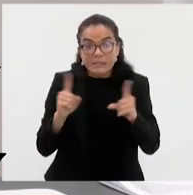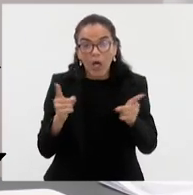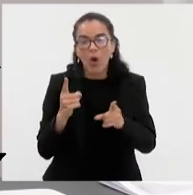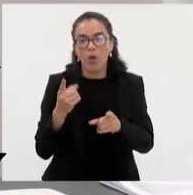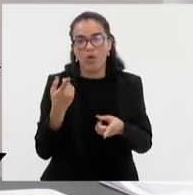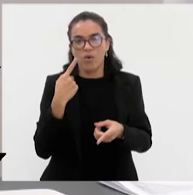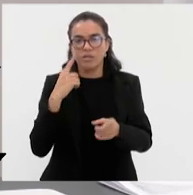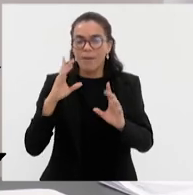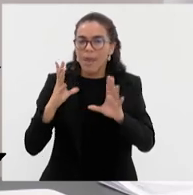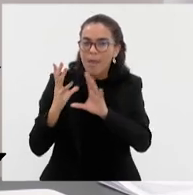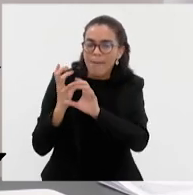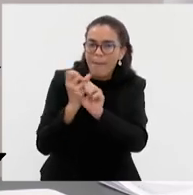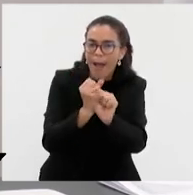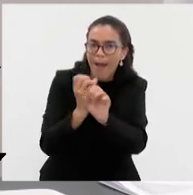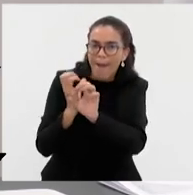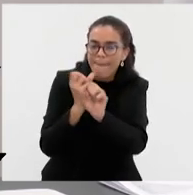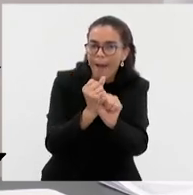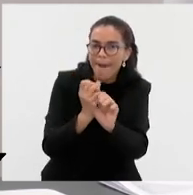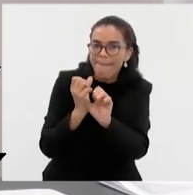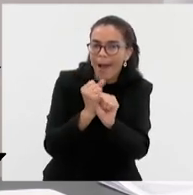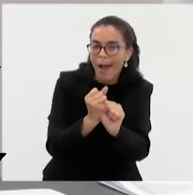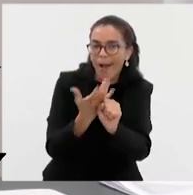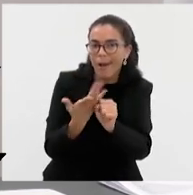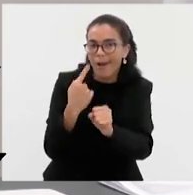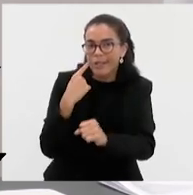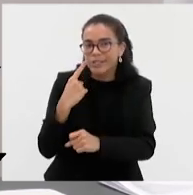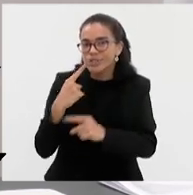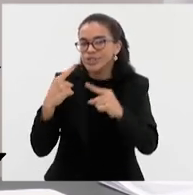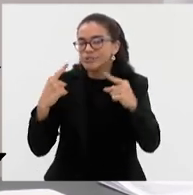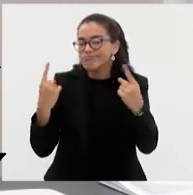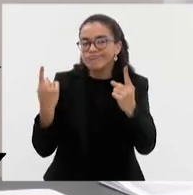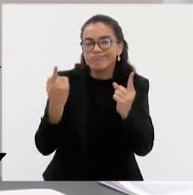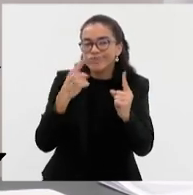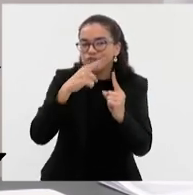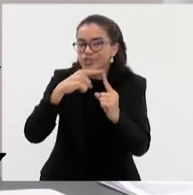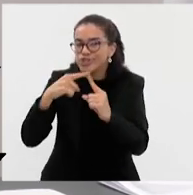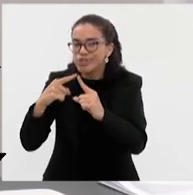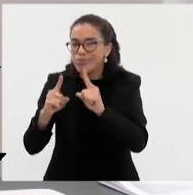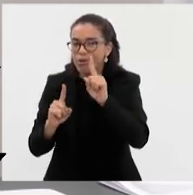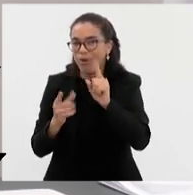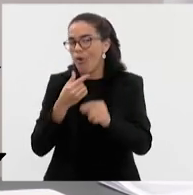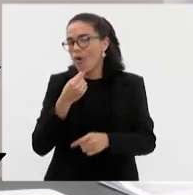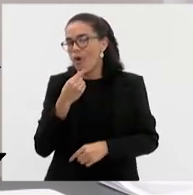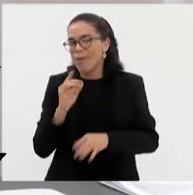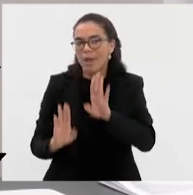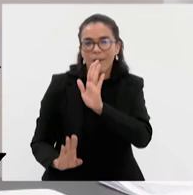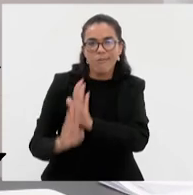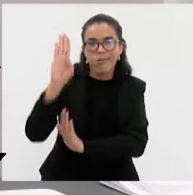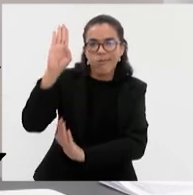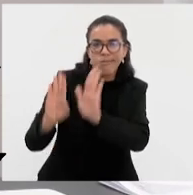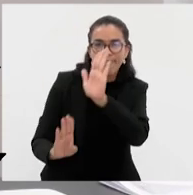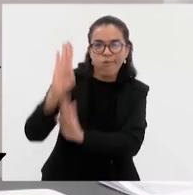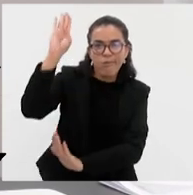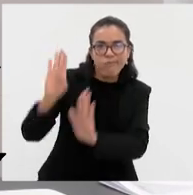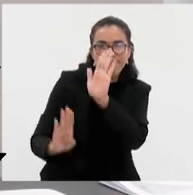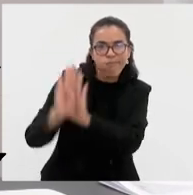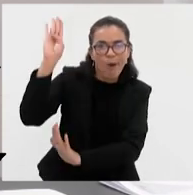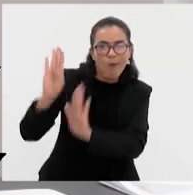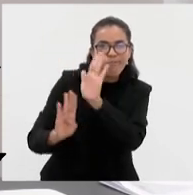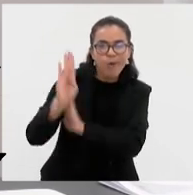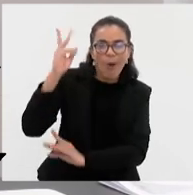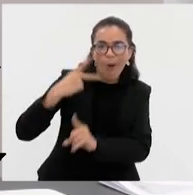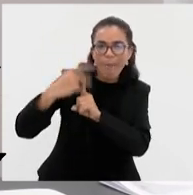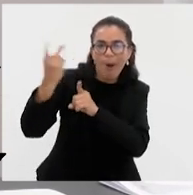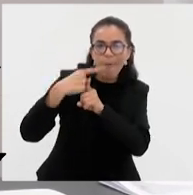vezes que acontece esse tipo de discrepância, é obviamente que aquele indivíduo passa a ganhar todas